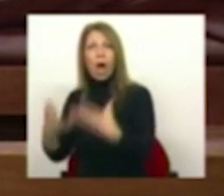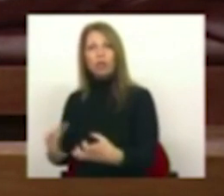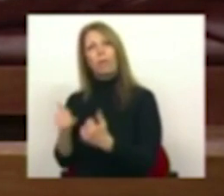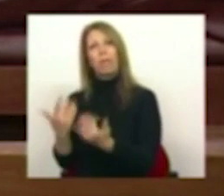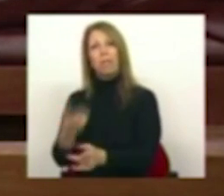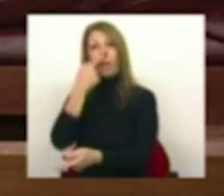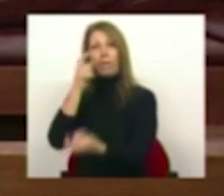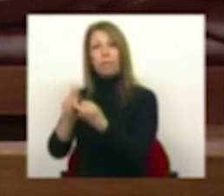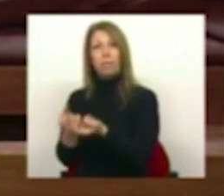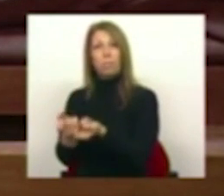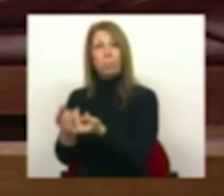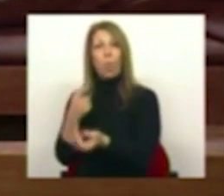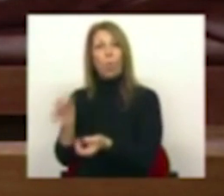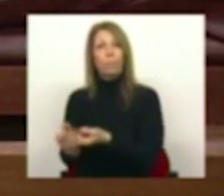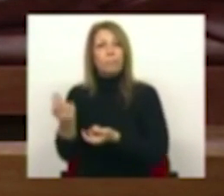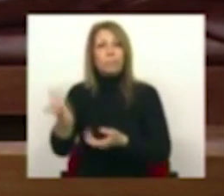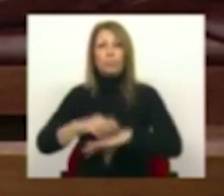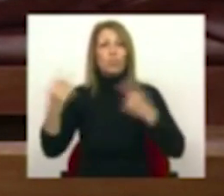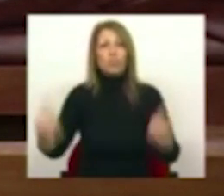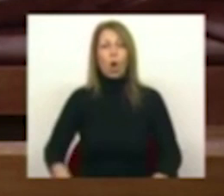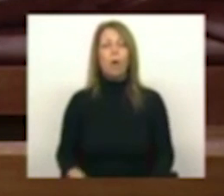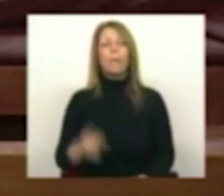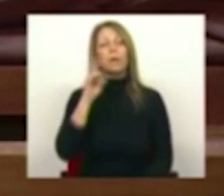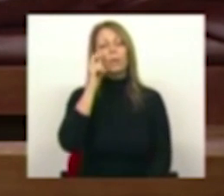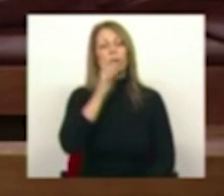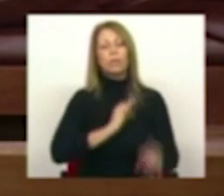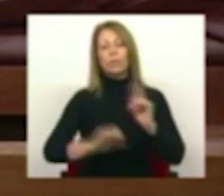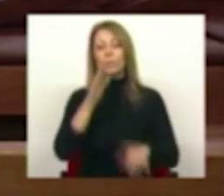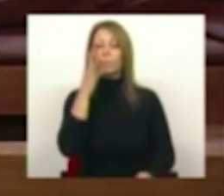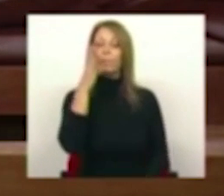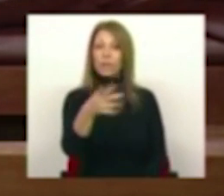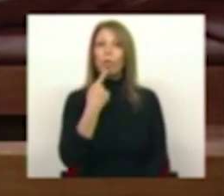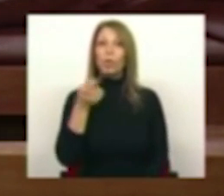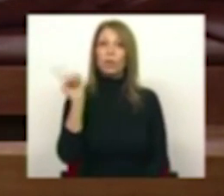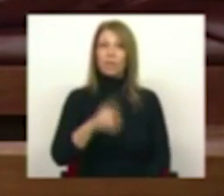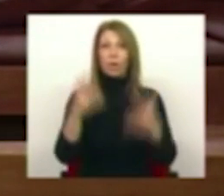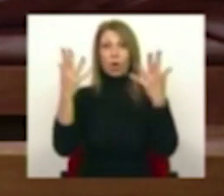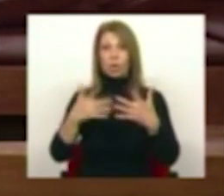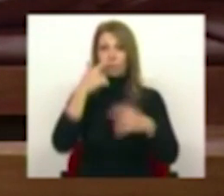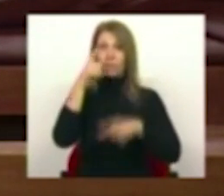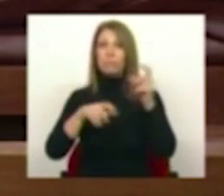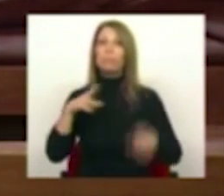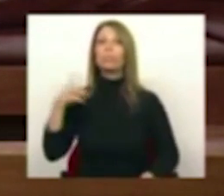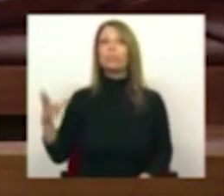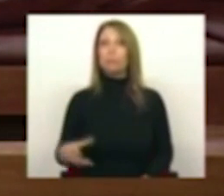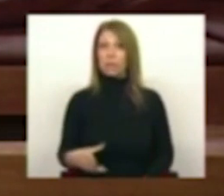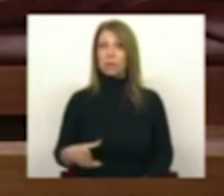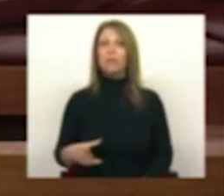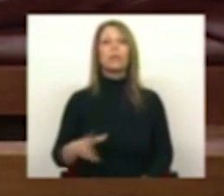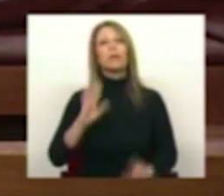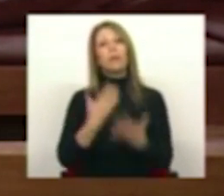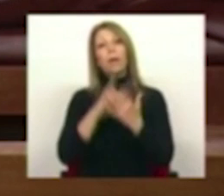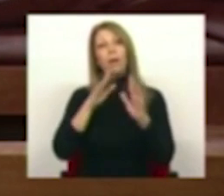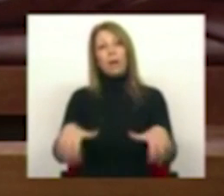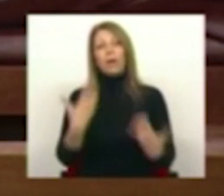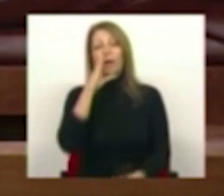senhoras e senhores deputados, volto a dizer, este é o orçamento dos portugueses que permite concretizar o programa